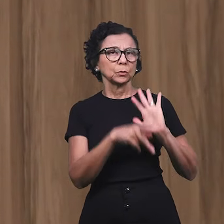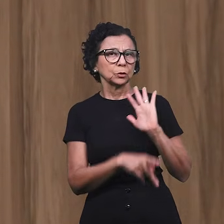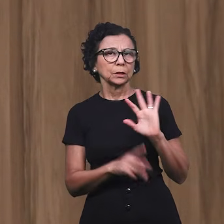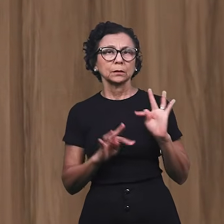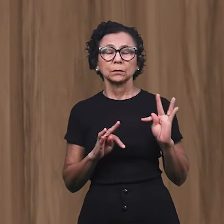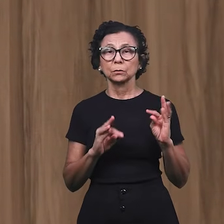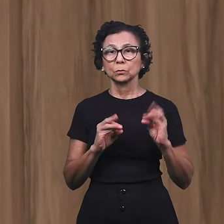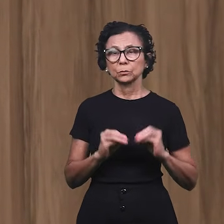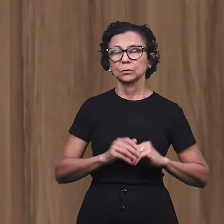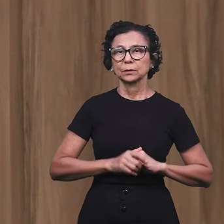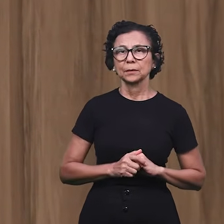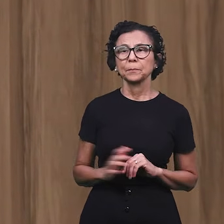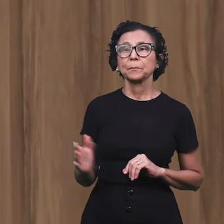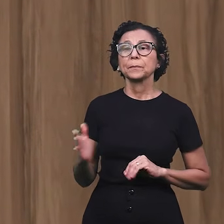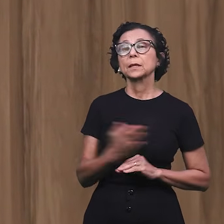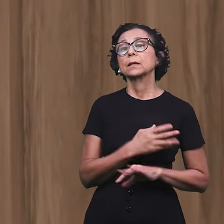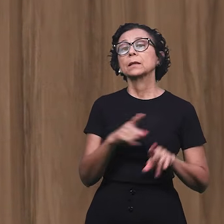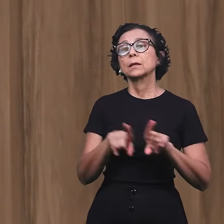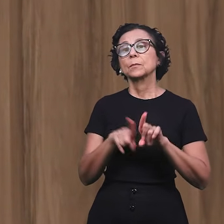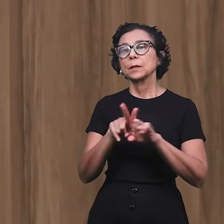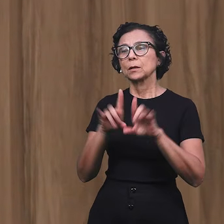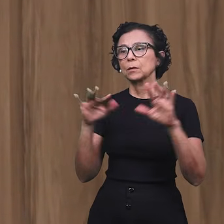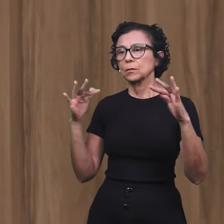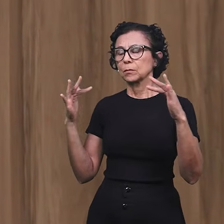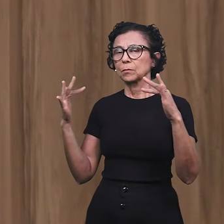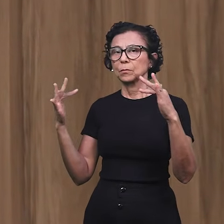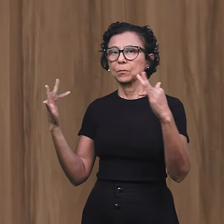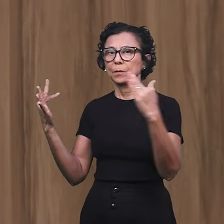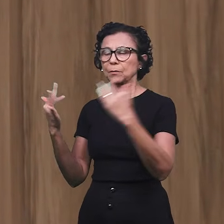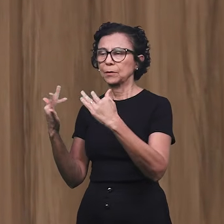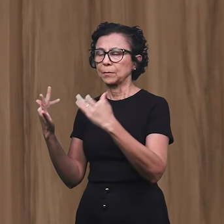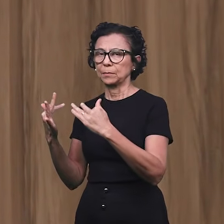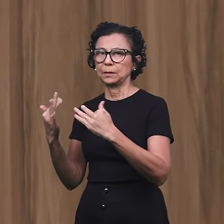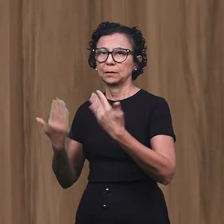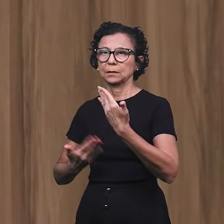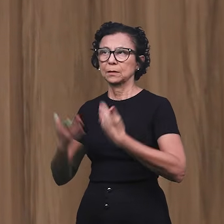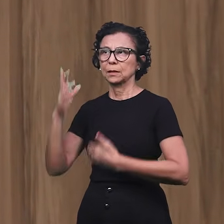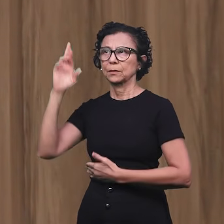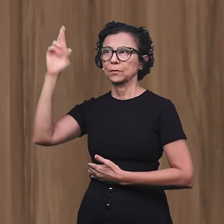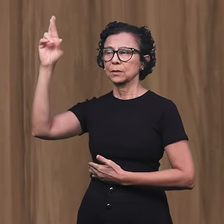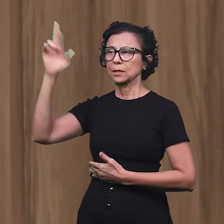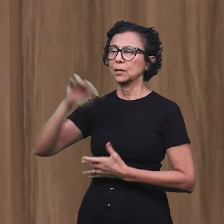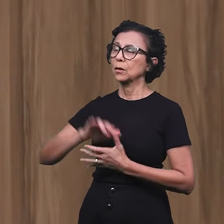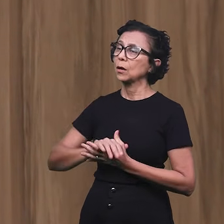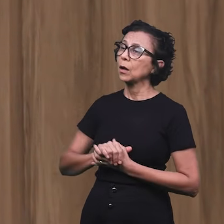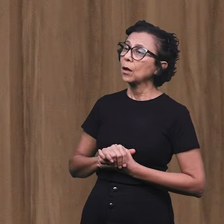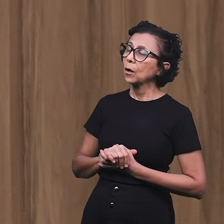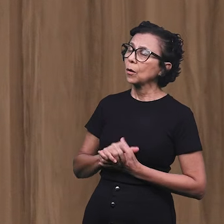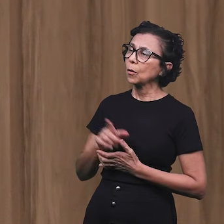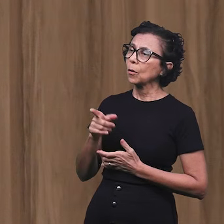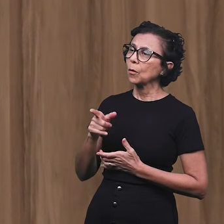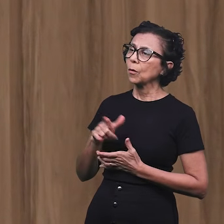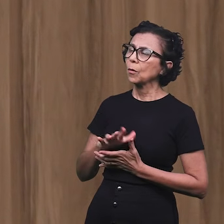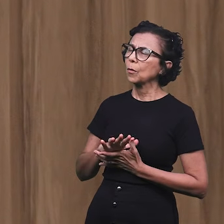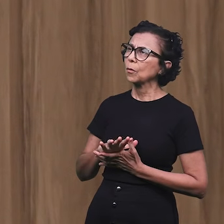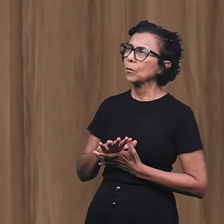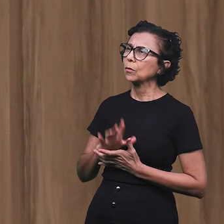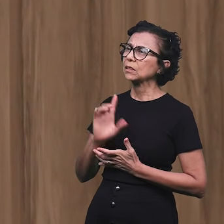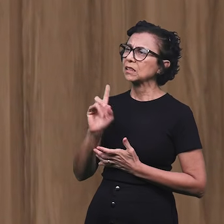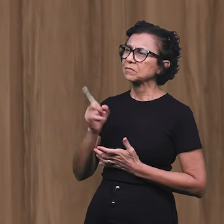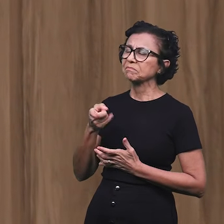cristã, como você diz muito hoje, de servos. Por quê? Porque vê semelhanças entre ela e a igreja, entre ela e o evangelho. E o nome disso